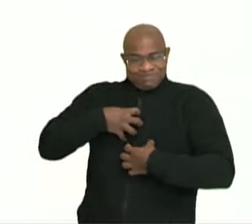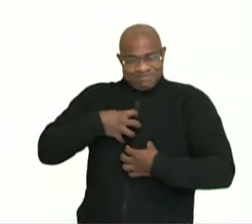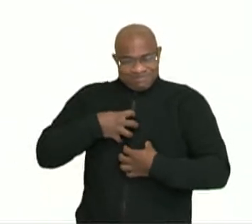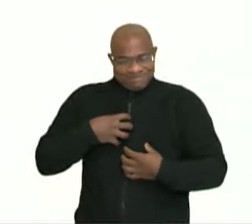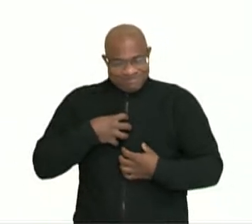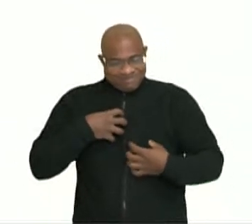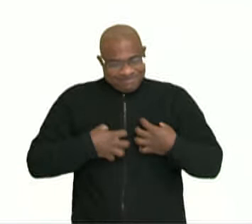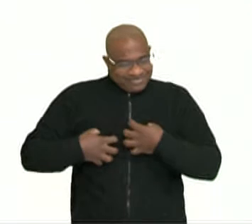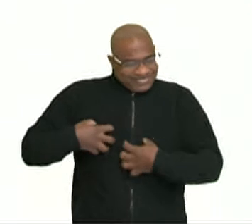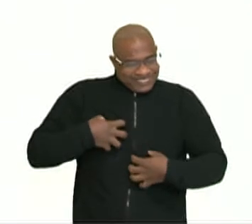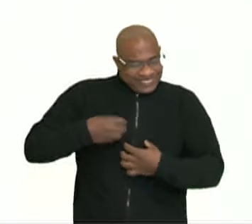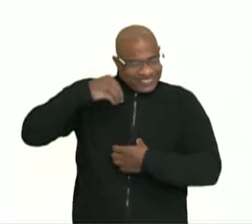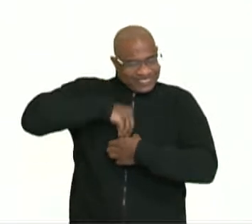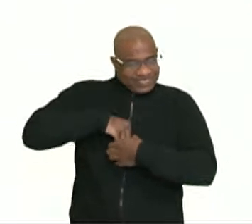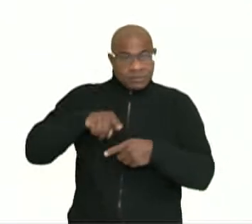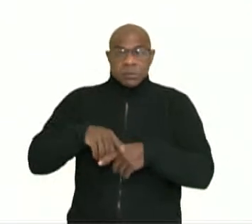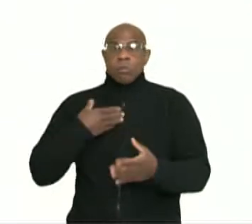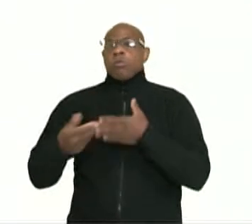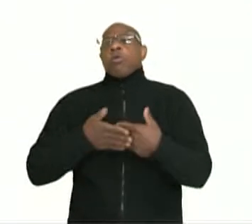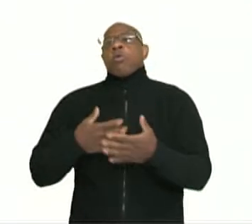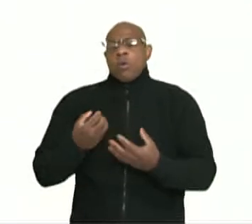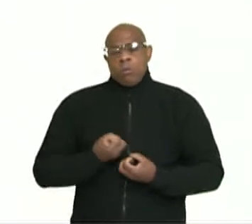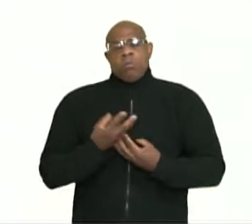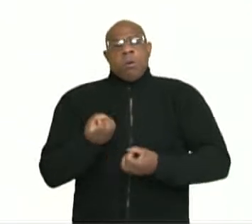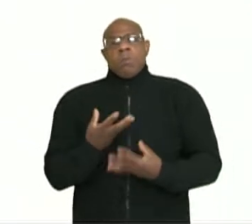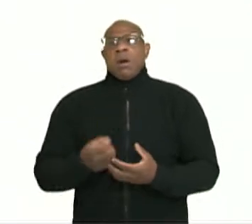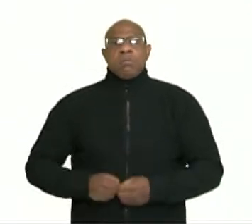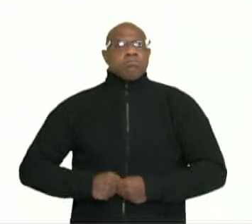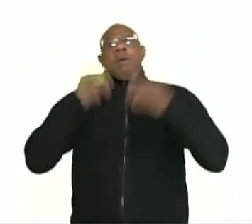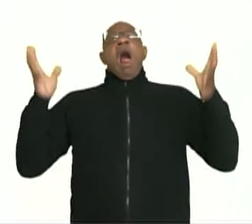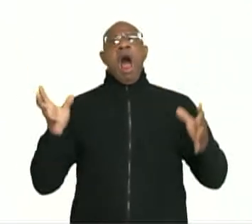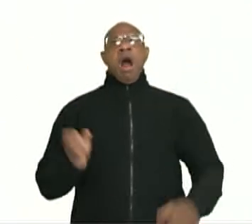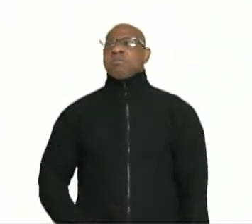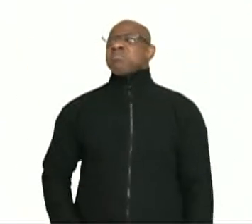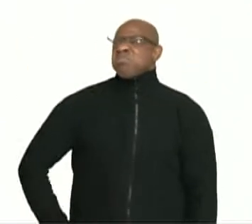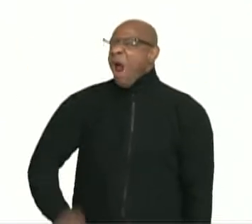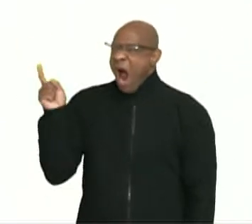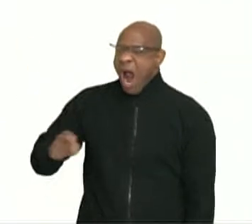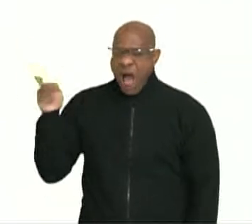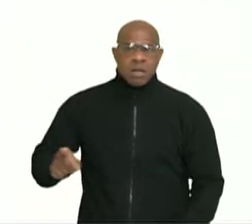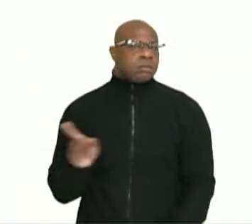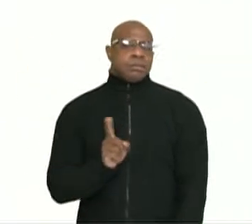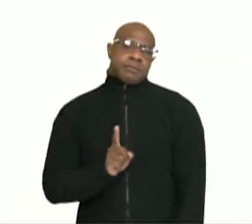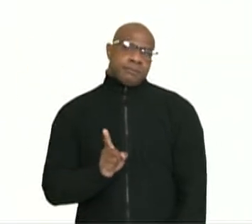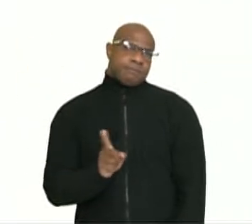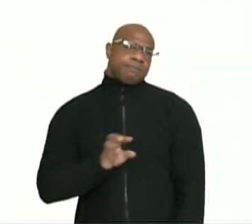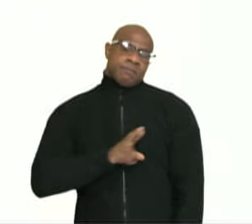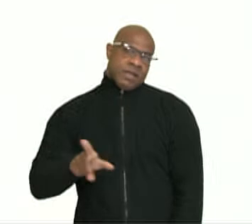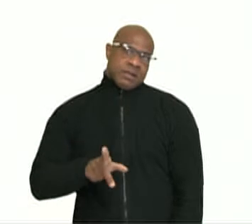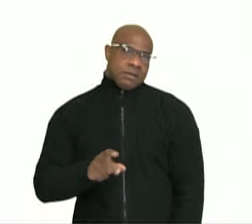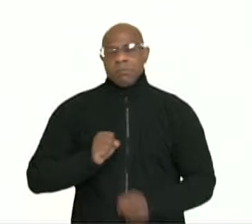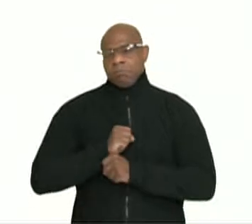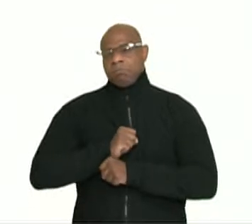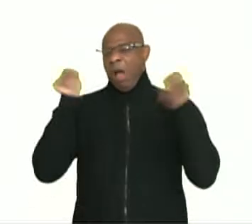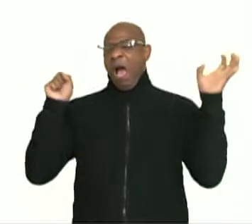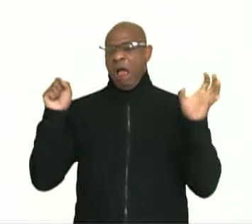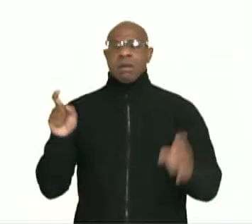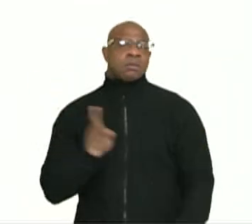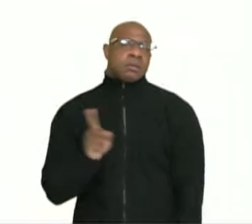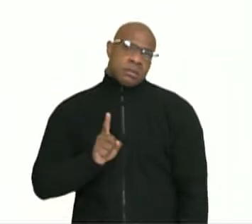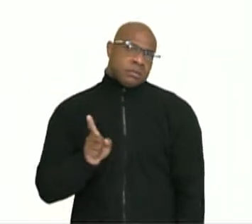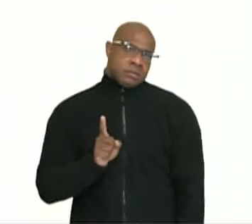preciso expressar não de qualquer jeito, tipo explodindo, né? Isso nunca é bom, gente. Uma explosão traz